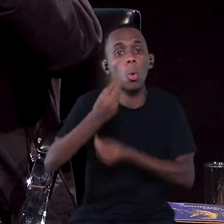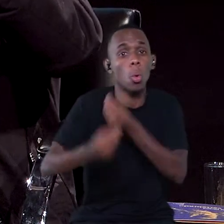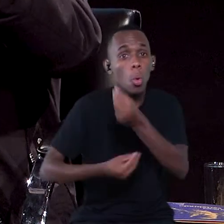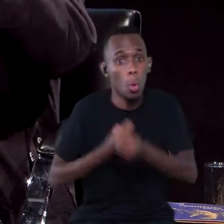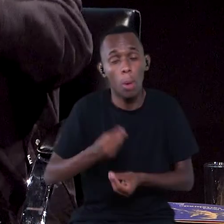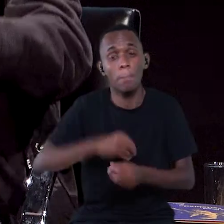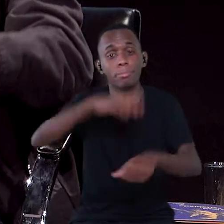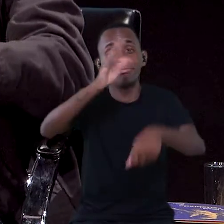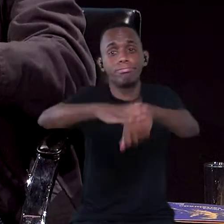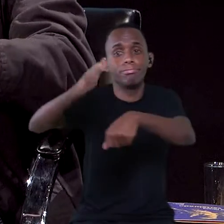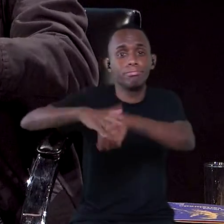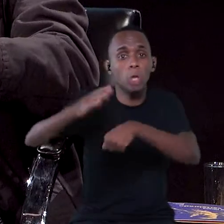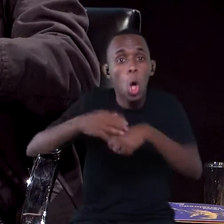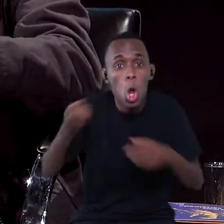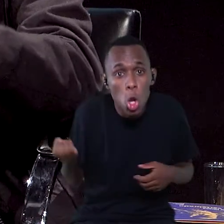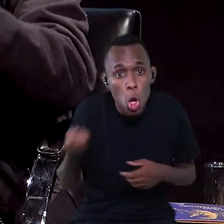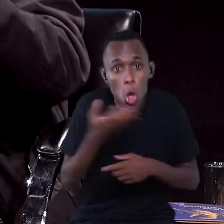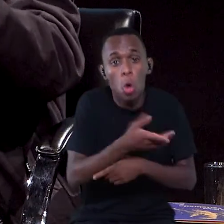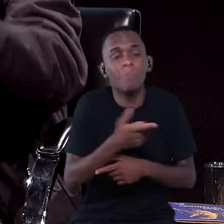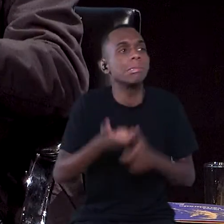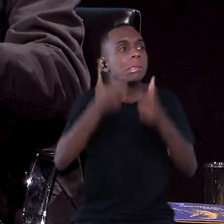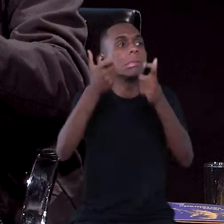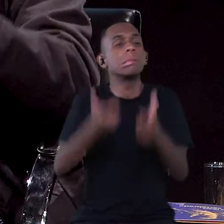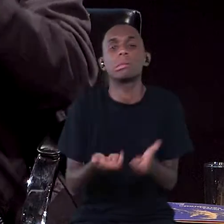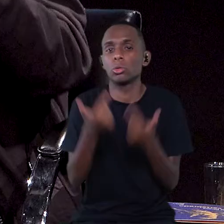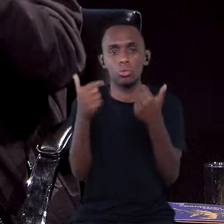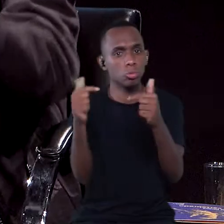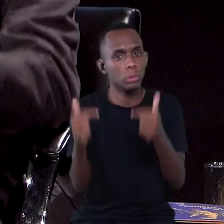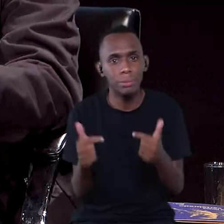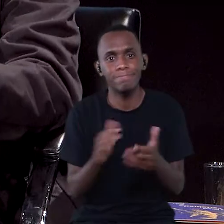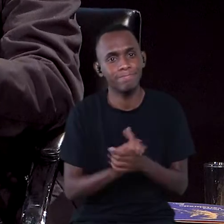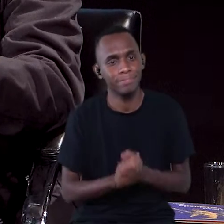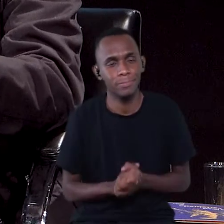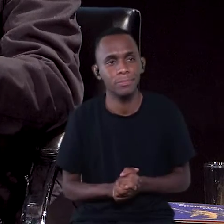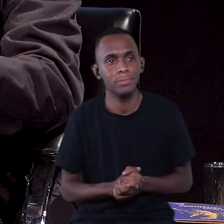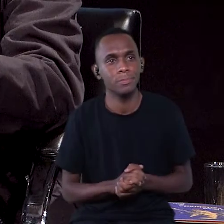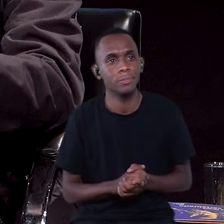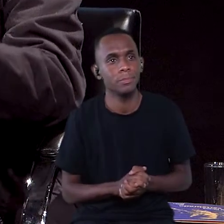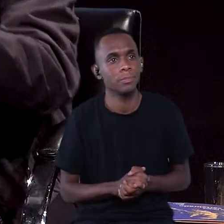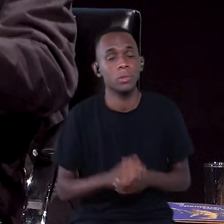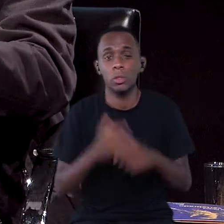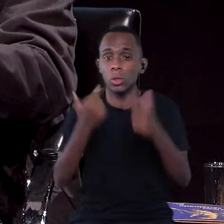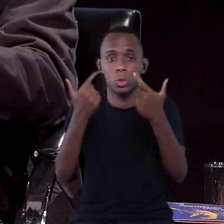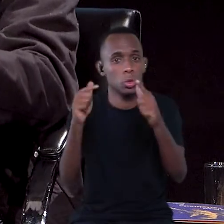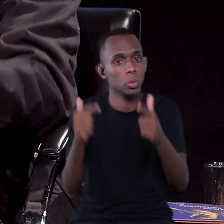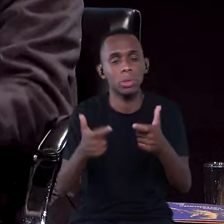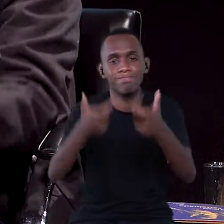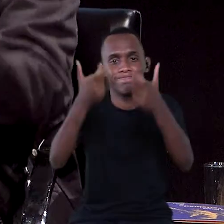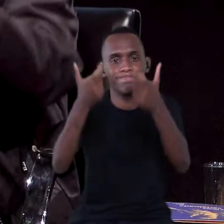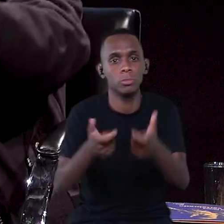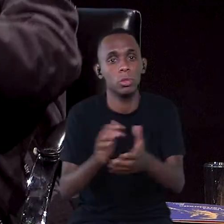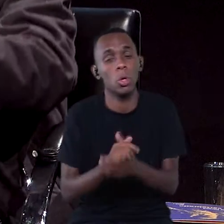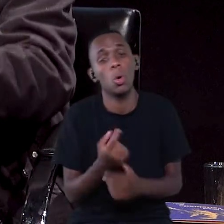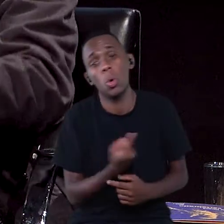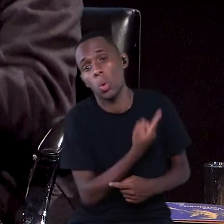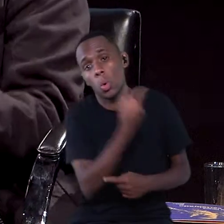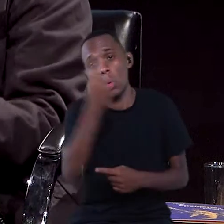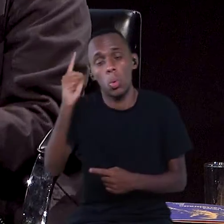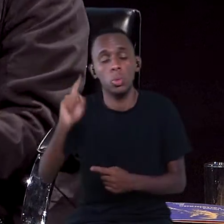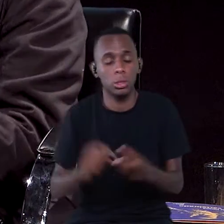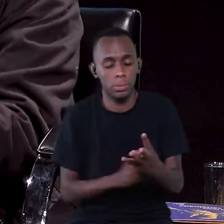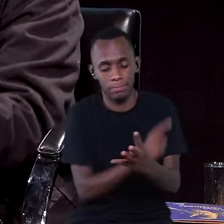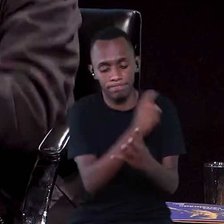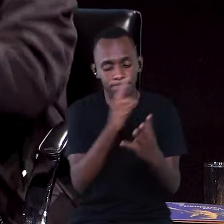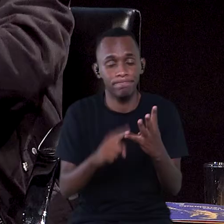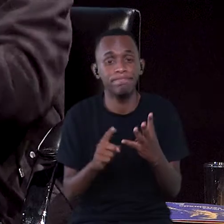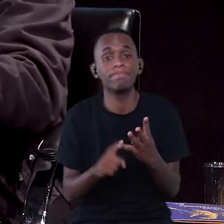condição do sujeito contemporâneo de não ter lugar em lugar nenhum. De não ter lugar em lugar nenhum. A última parte, aí